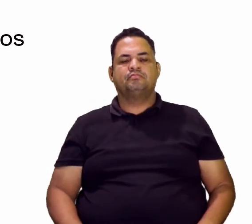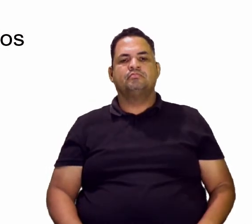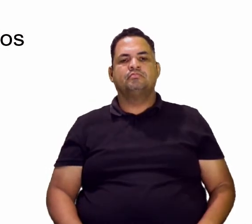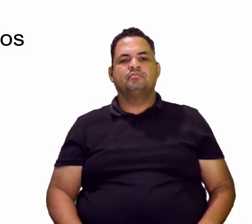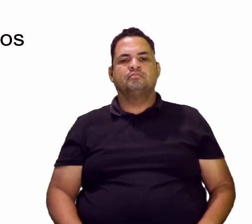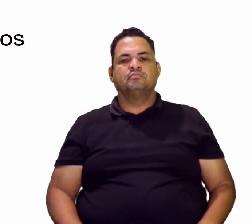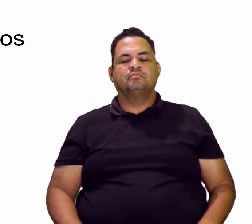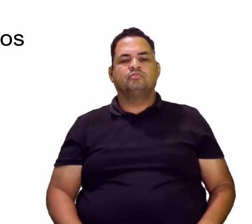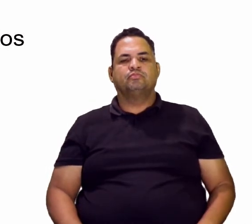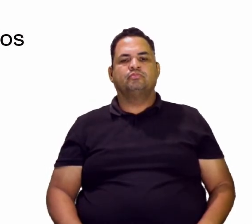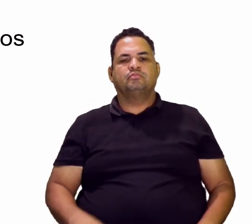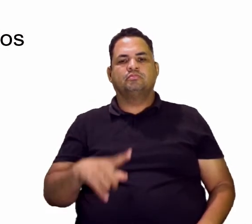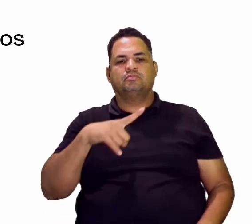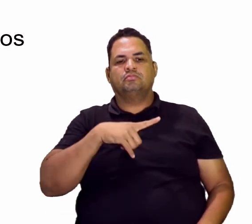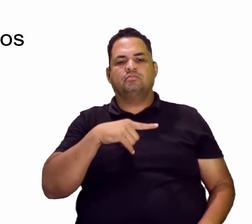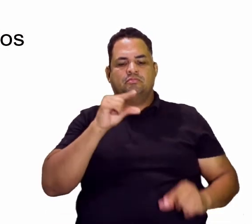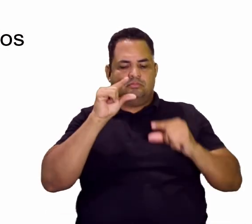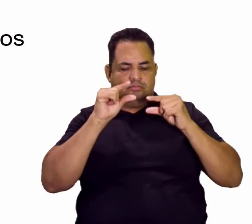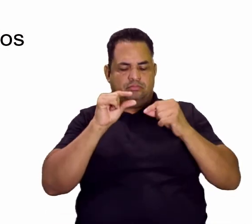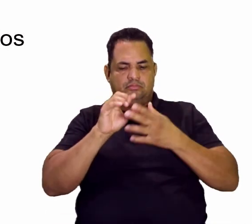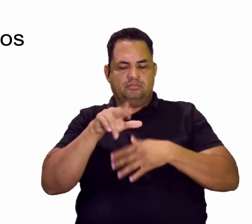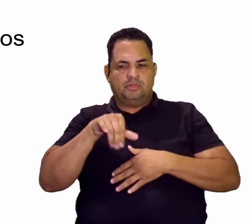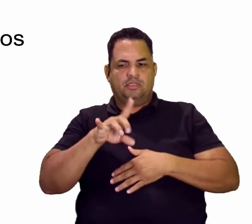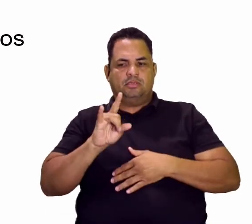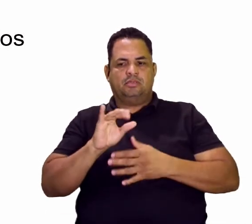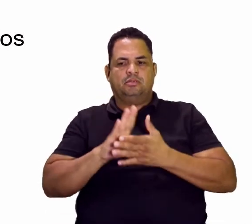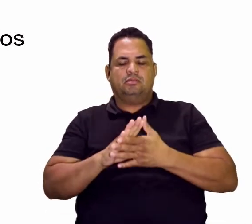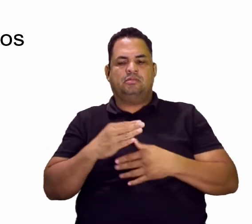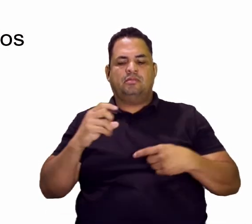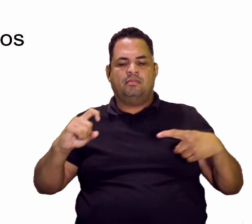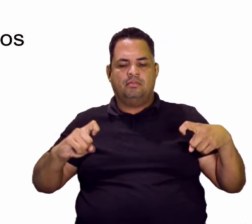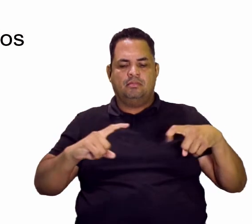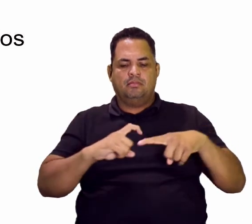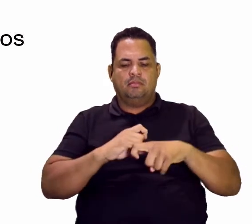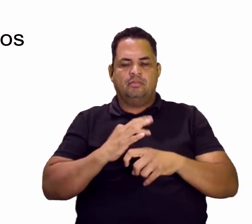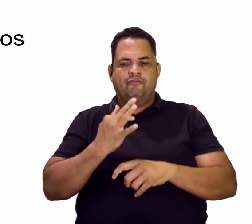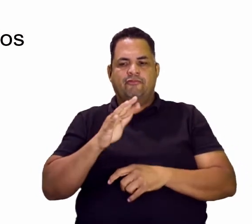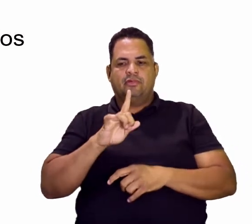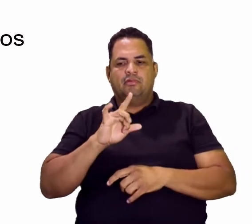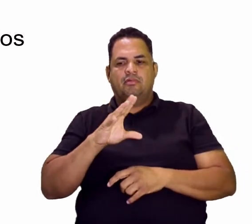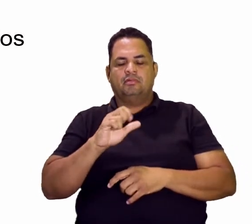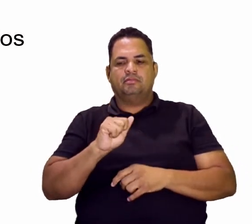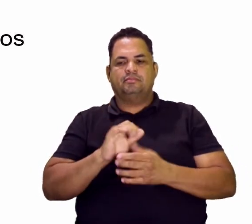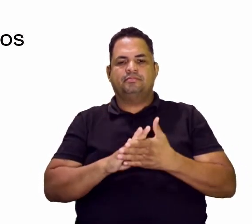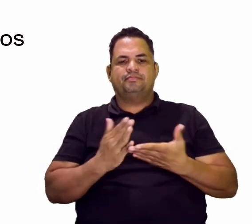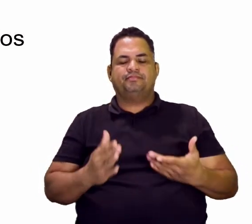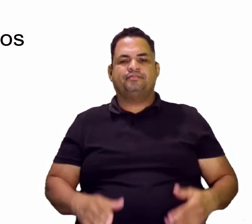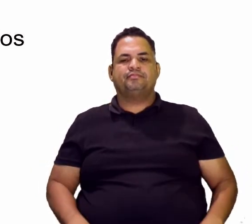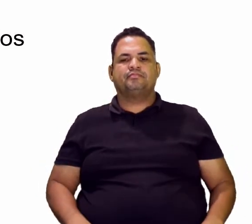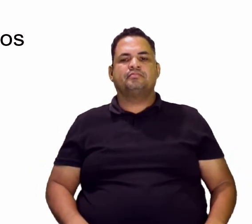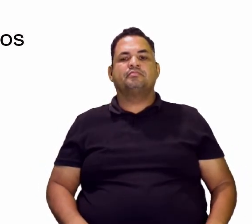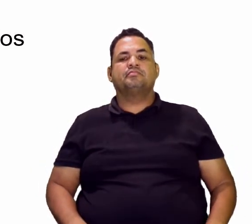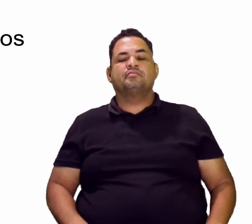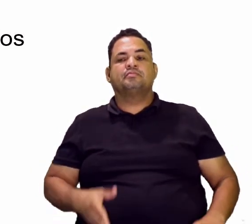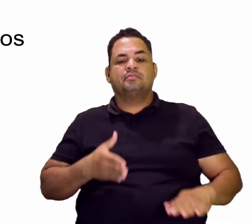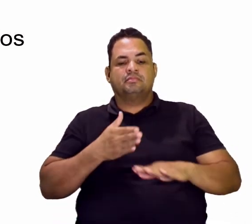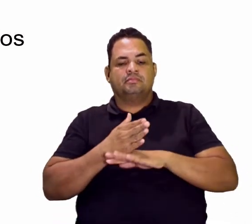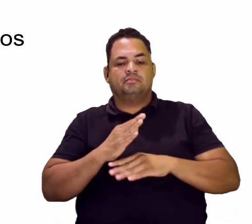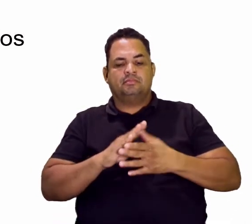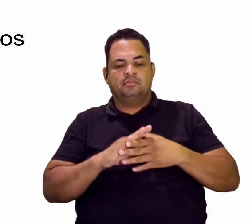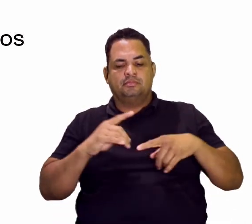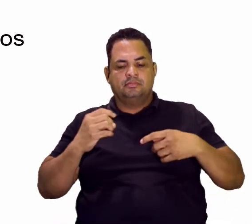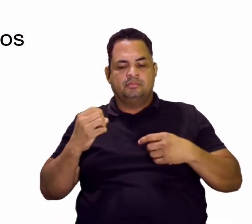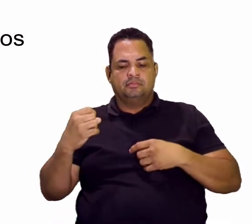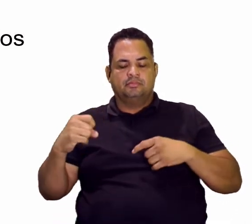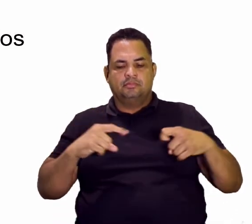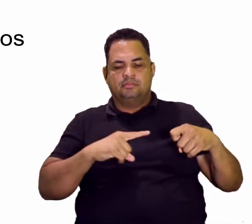durante a aula que existem os micovírus e existem os bacteriófagos, que são vírus que parasitam bactérias